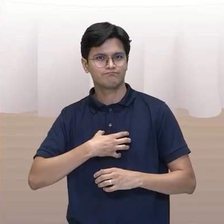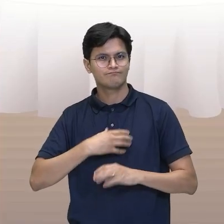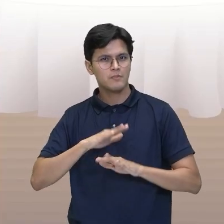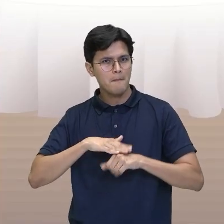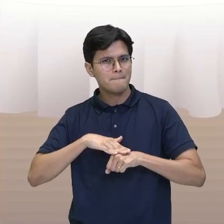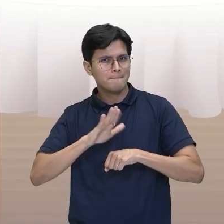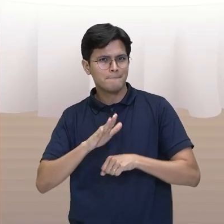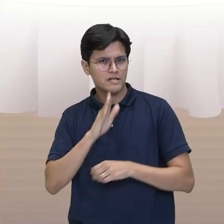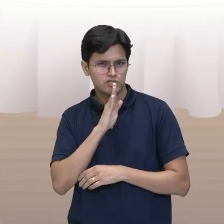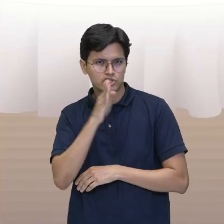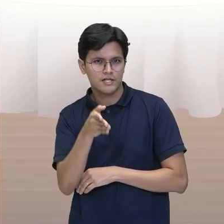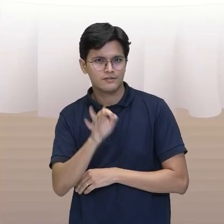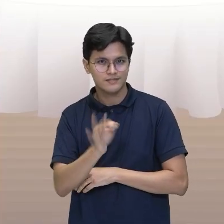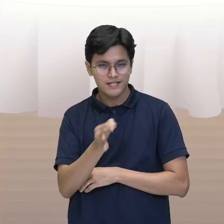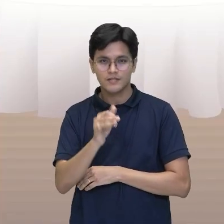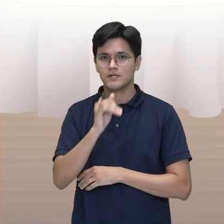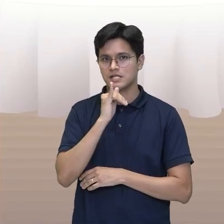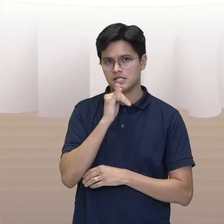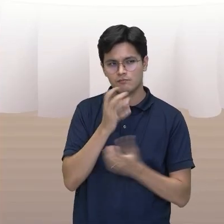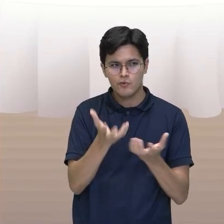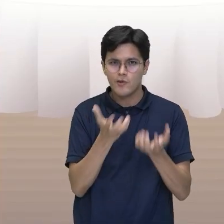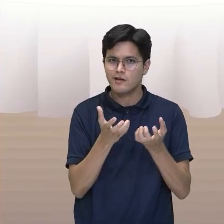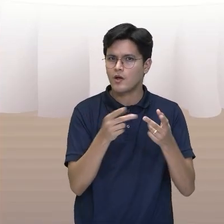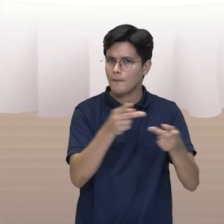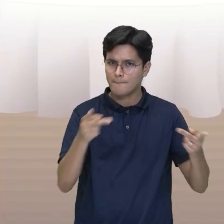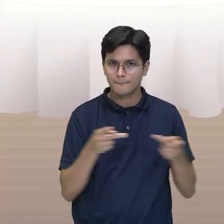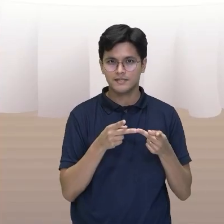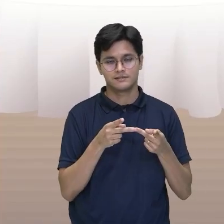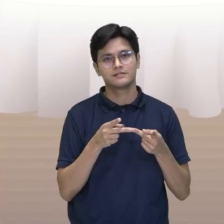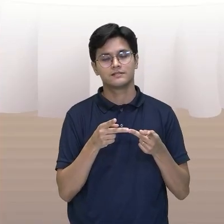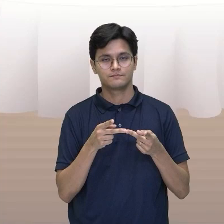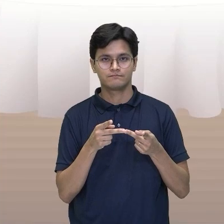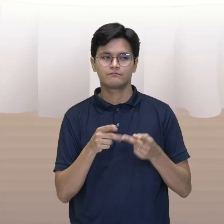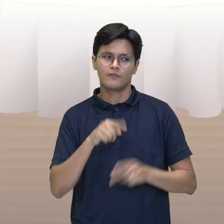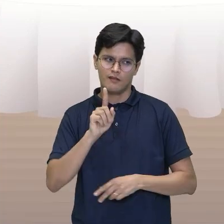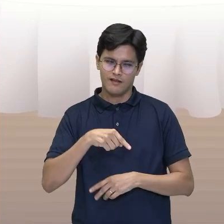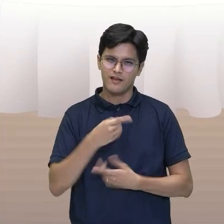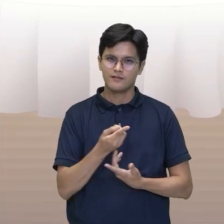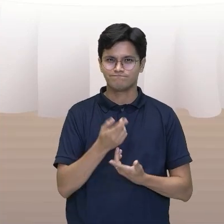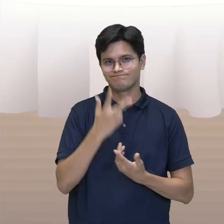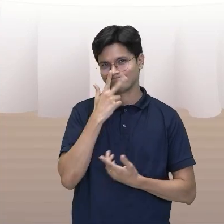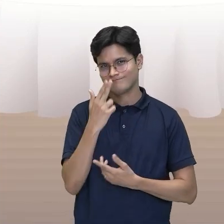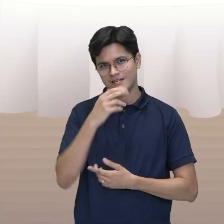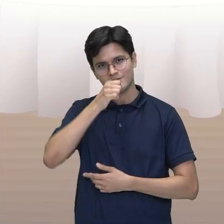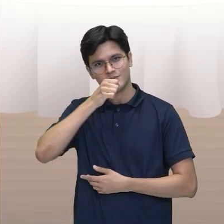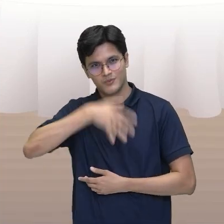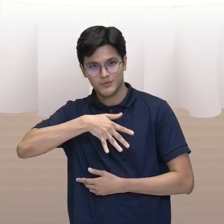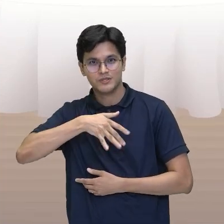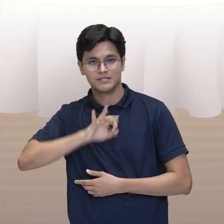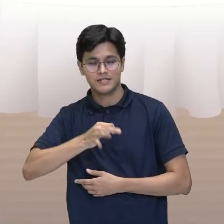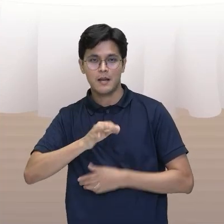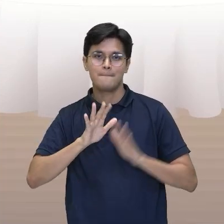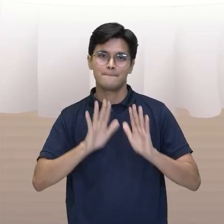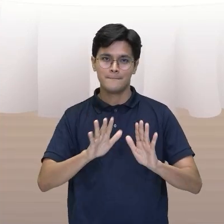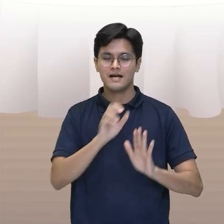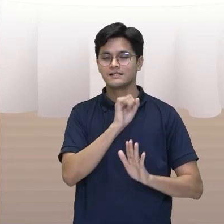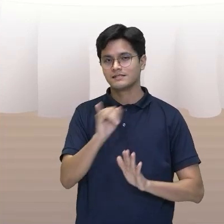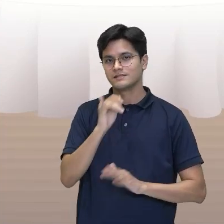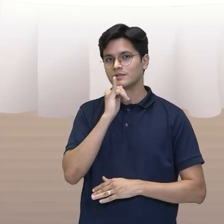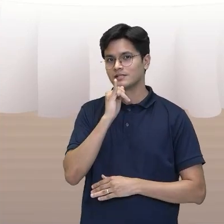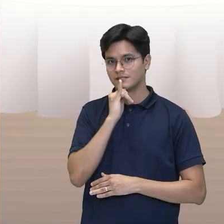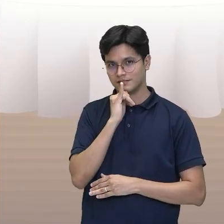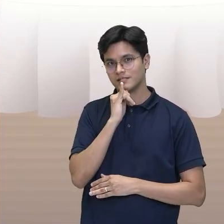pizza. Eu quero pizza de pepperoni. É uma forma rude de se falar, especialmente nesse ambiente aqui. Agora, se eu falar assim, can